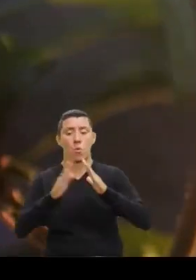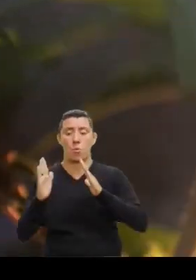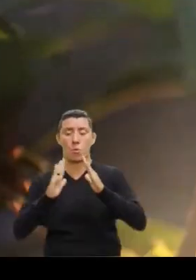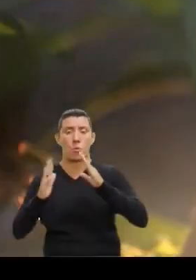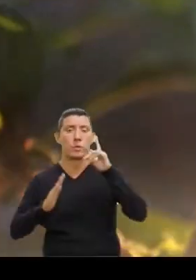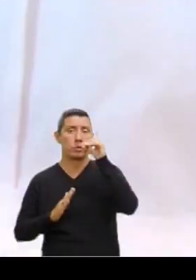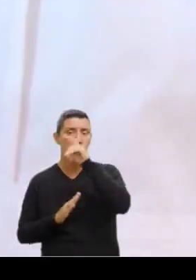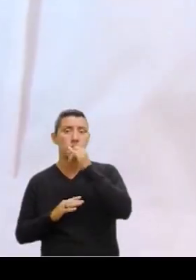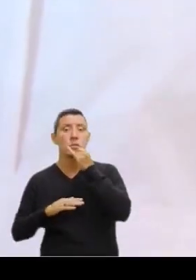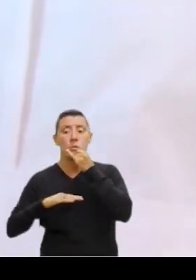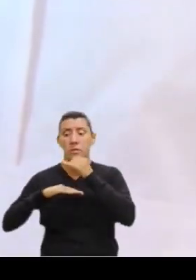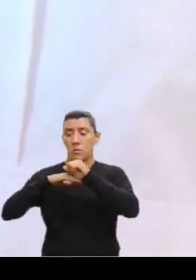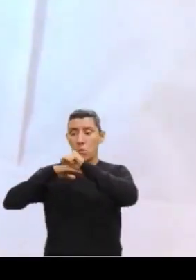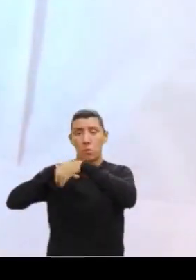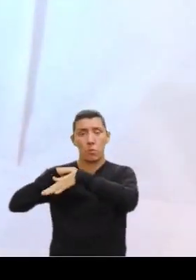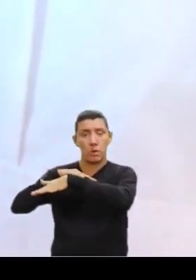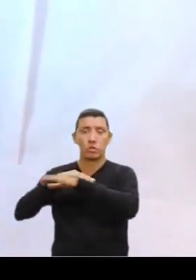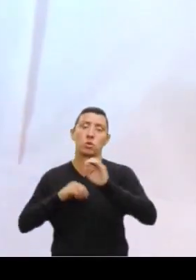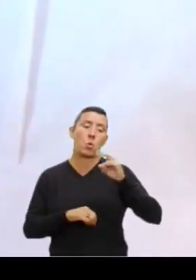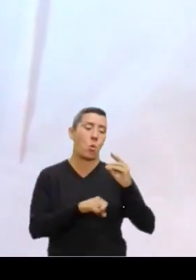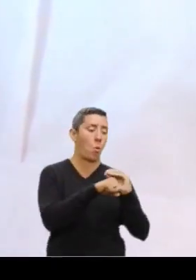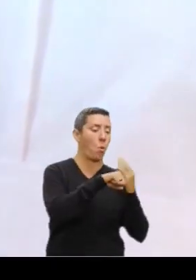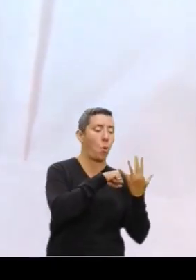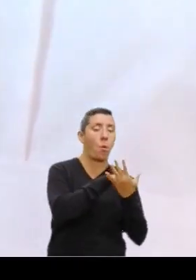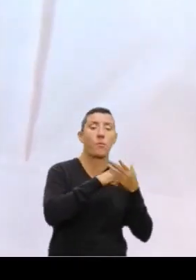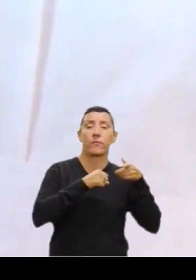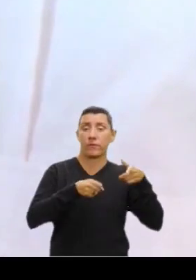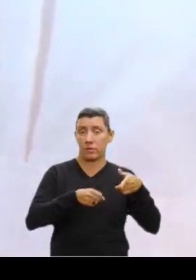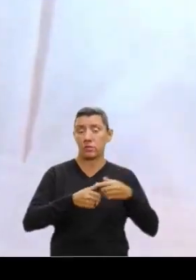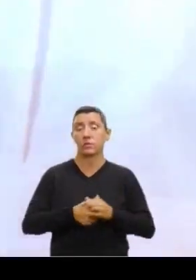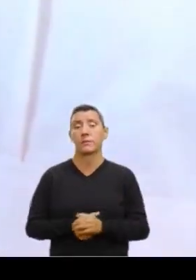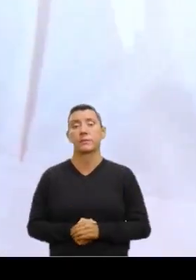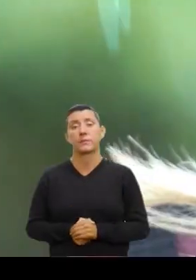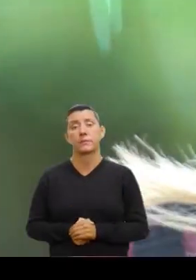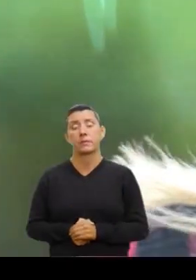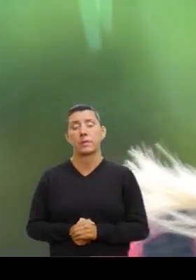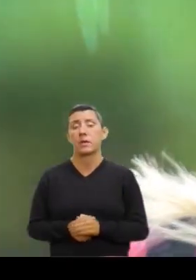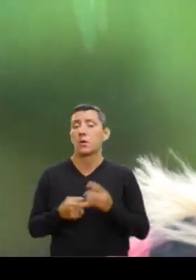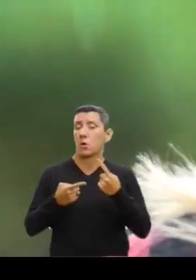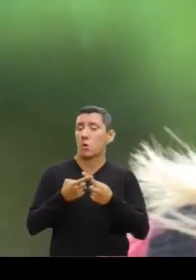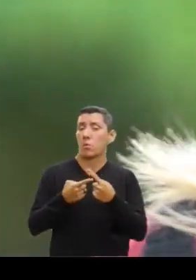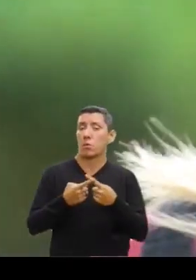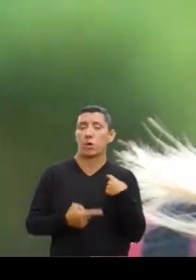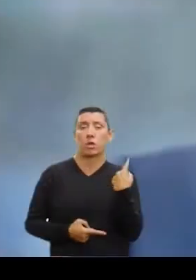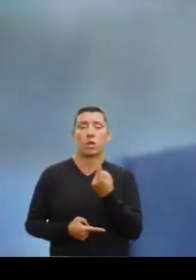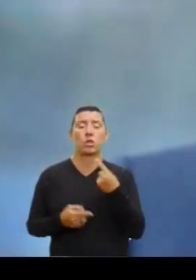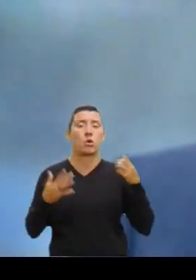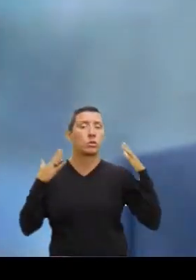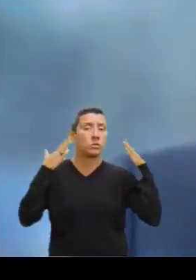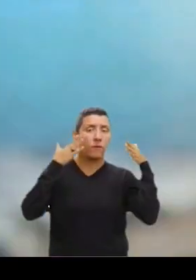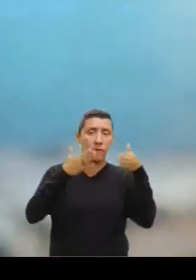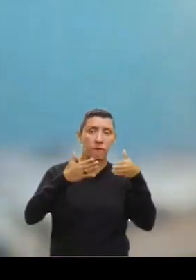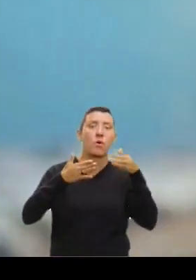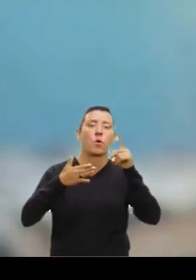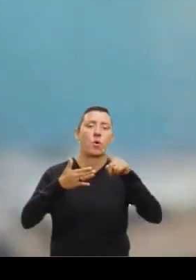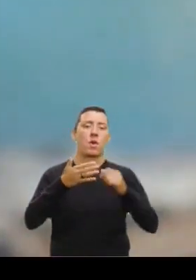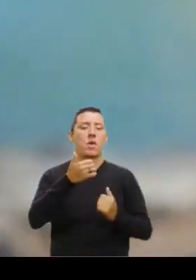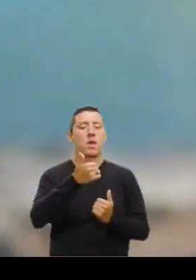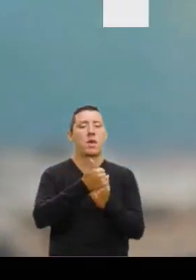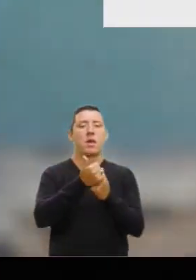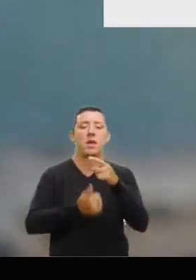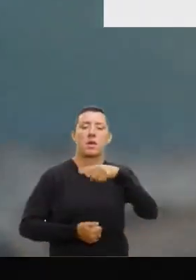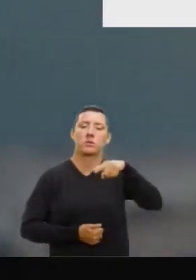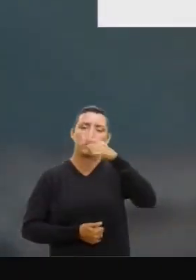suporte o desastre de Brumadinho e a exames de corrigir 19 porque o nosso Foco me ajudar as